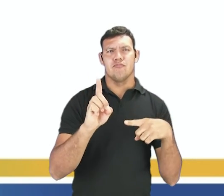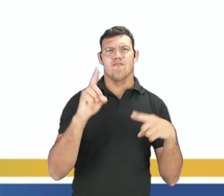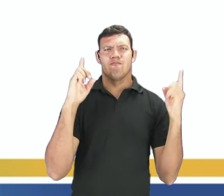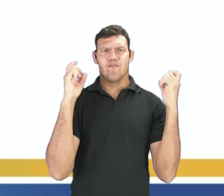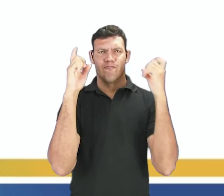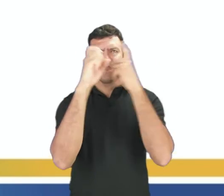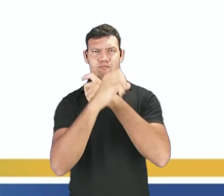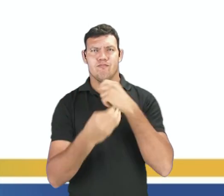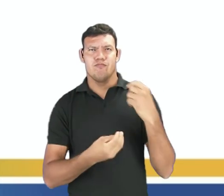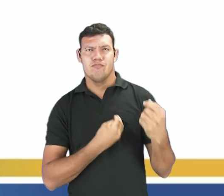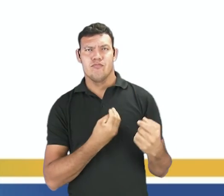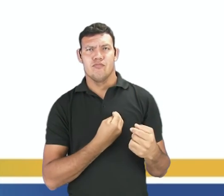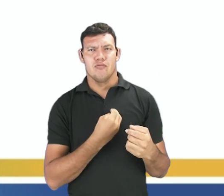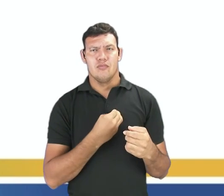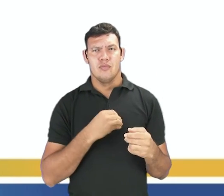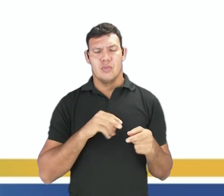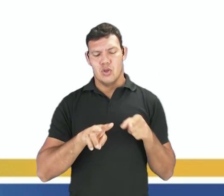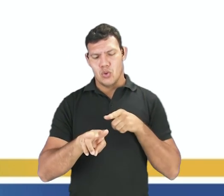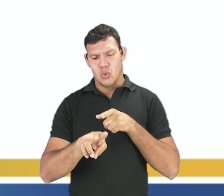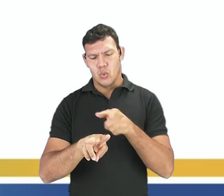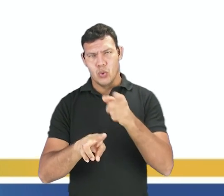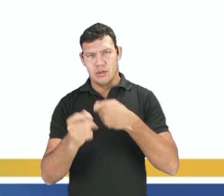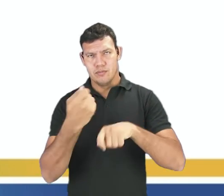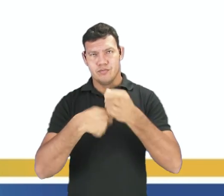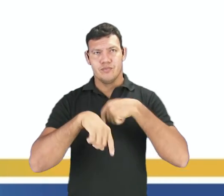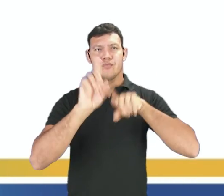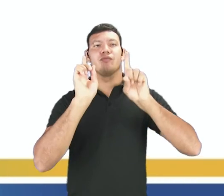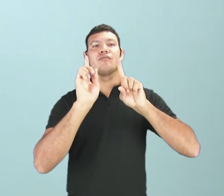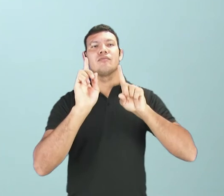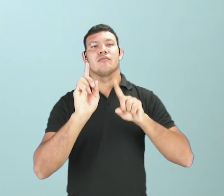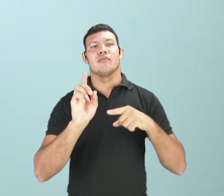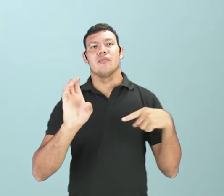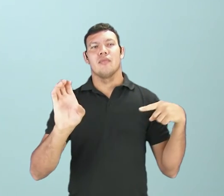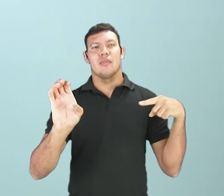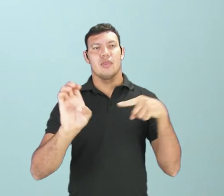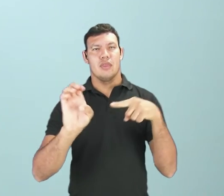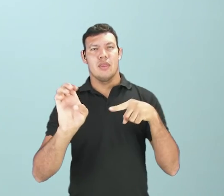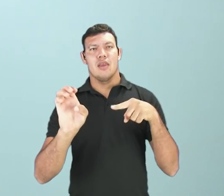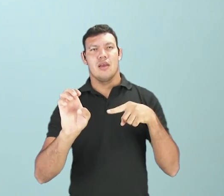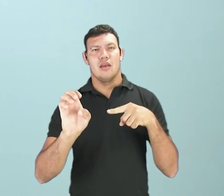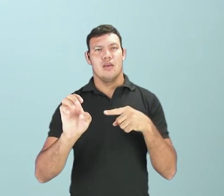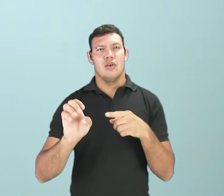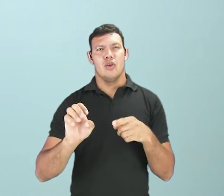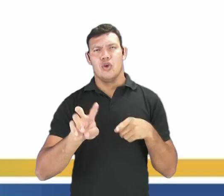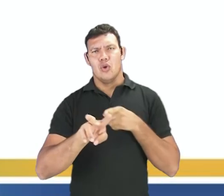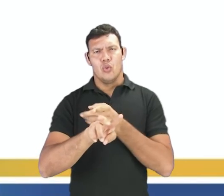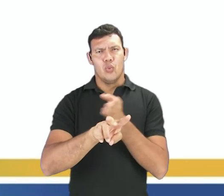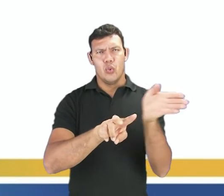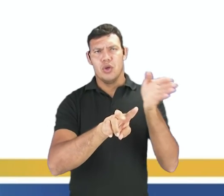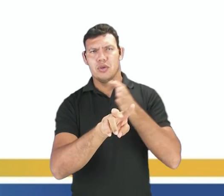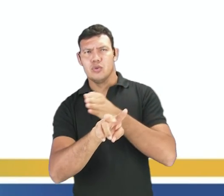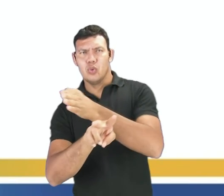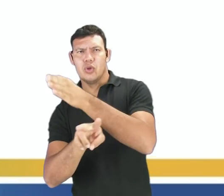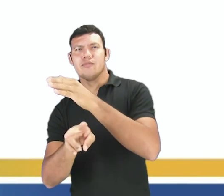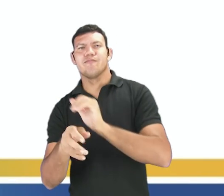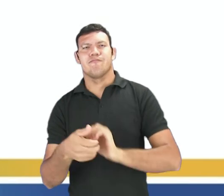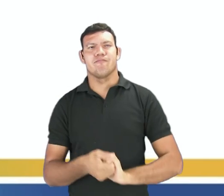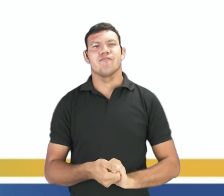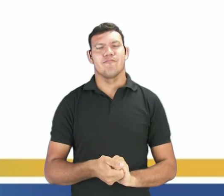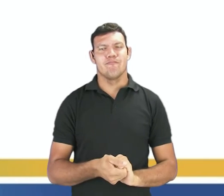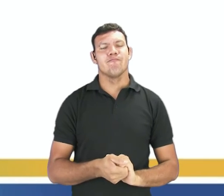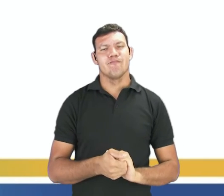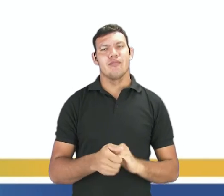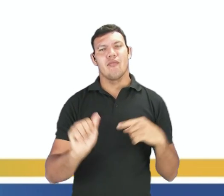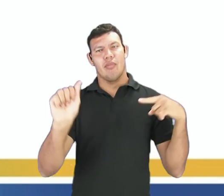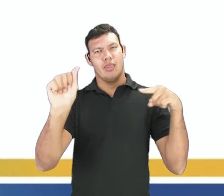da sua vida. Sabemos que as estradas significam as escolhas da nossa vida. Então, ele fez de